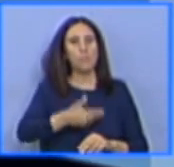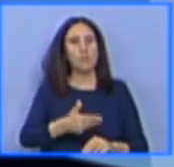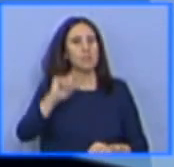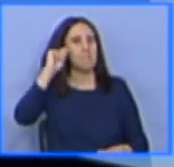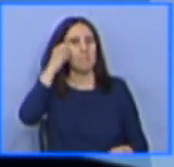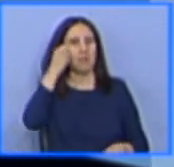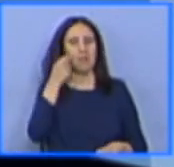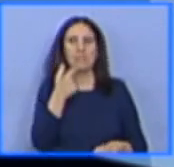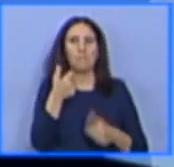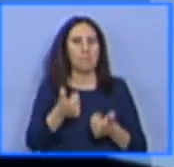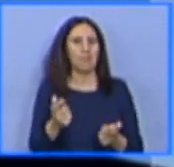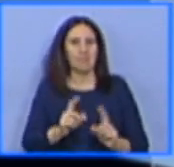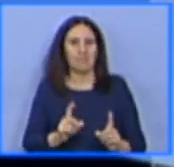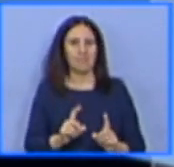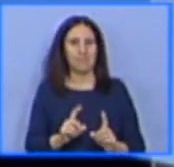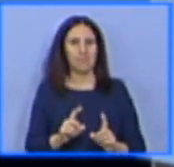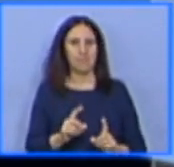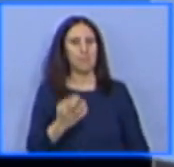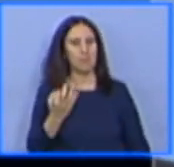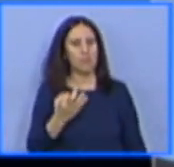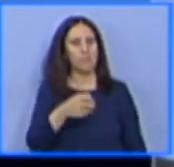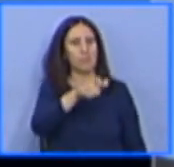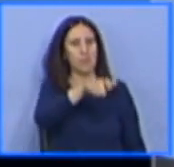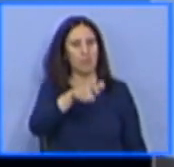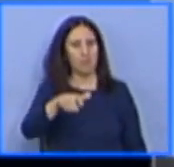bem. Tem havido muitos casos